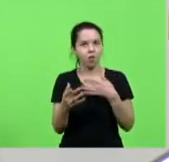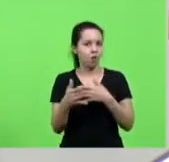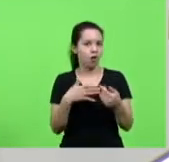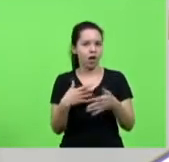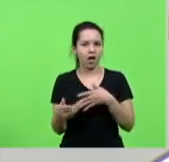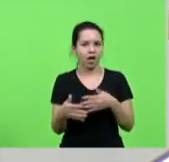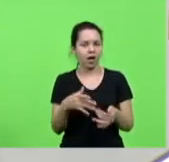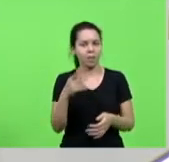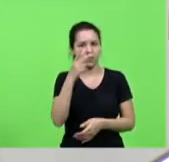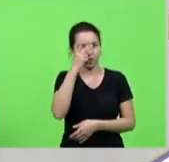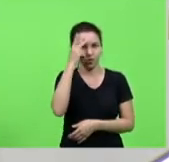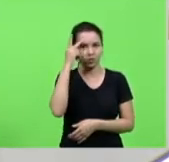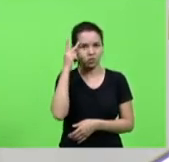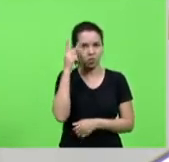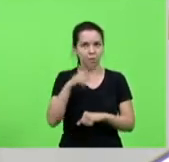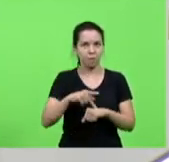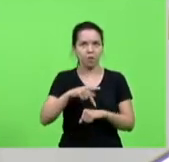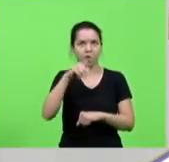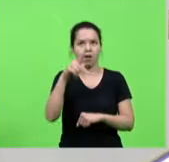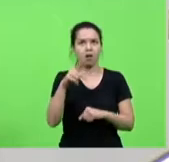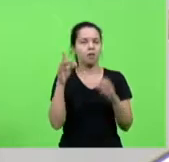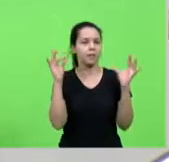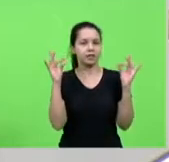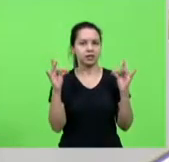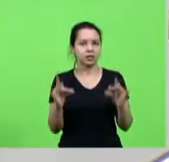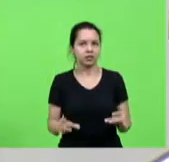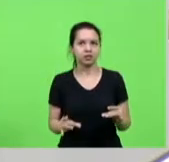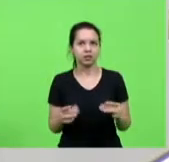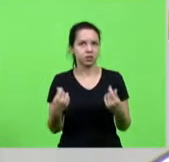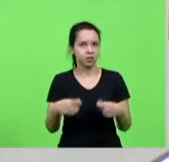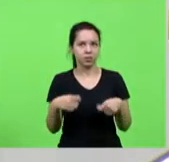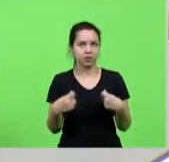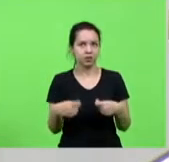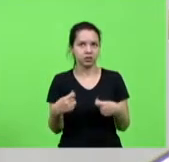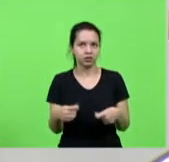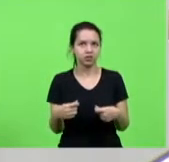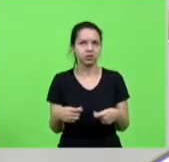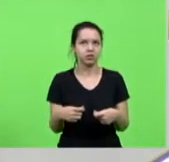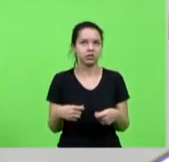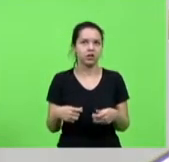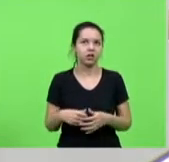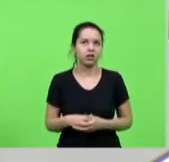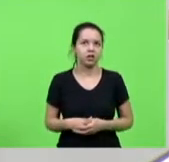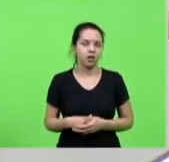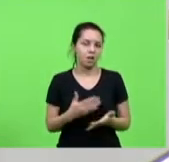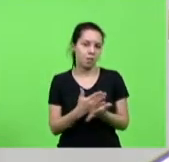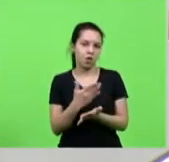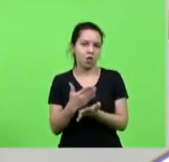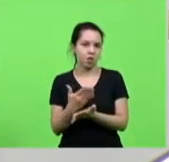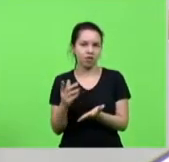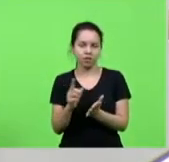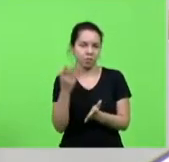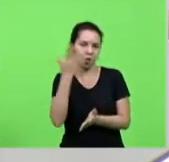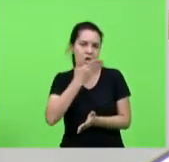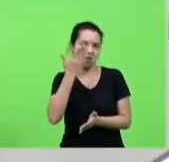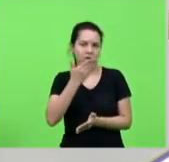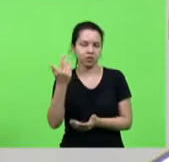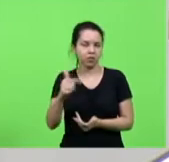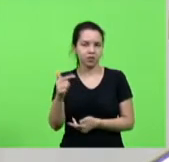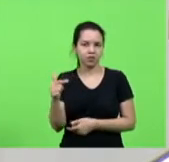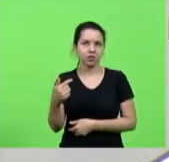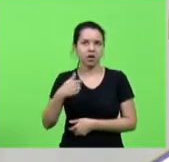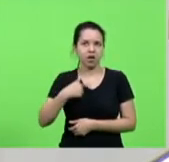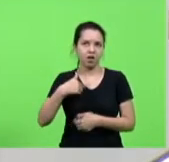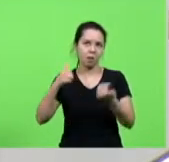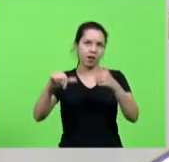uma pós-graduação é especialista em qualquer coisa, não precisa ter muito consenso, não precisa provar muita coisa. E aí eu resolvi avaliar, bom, mas